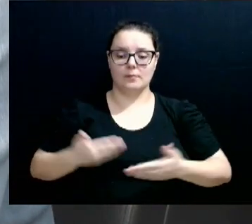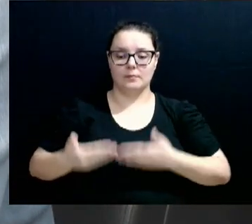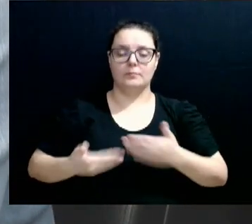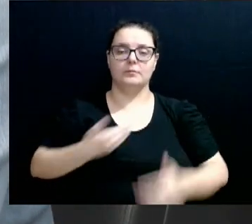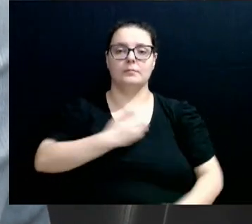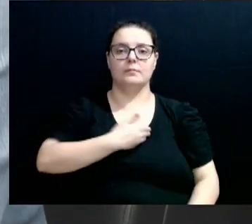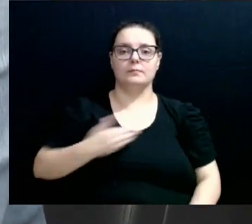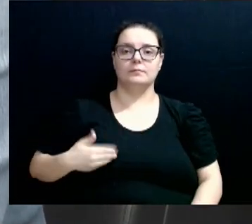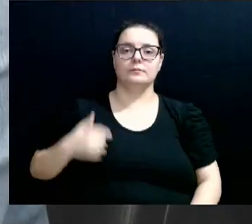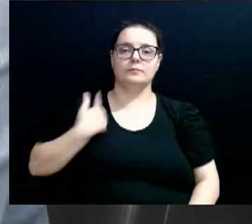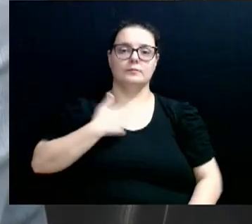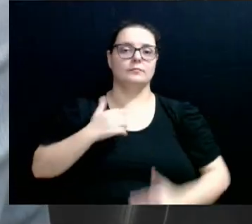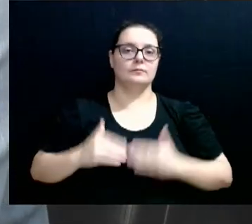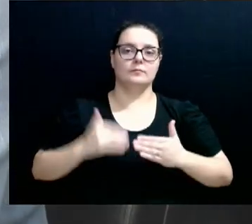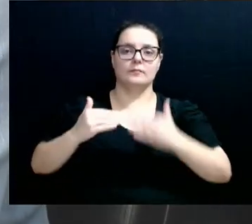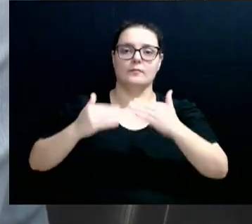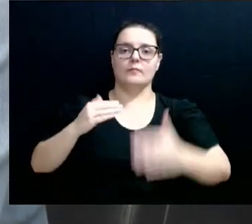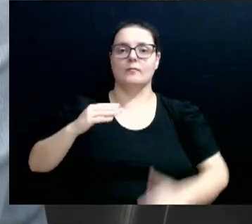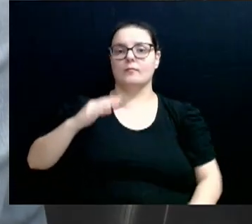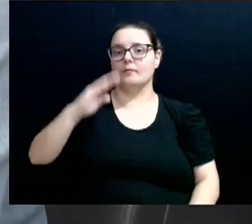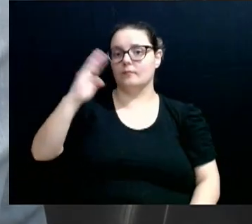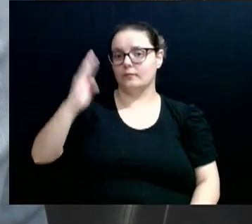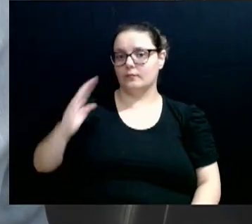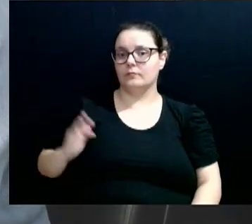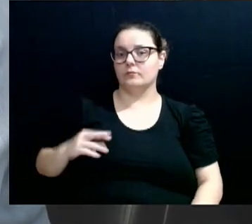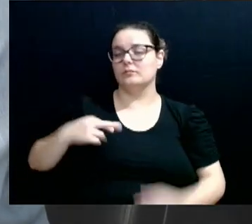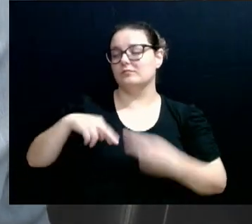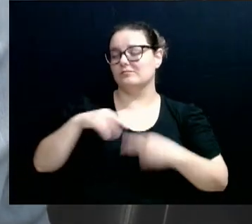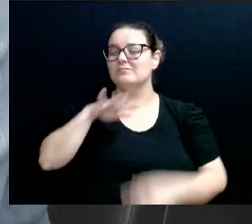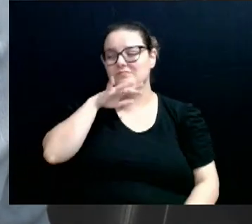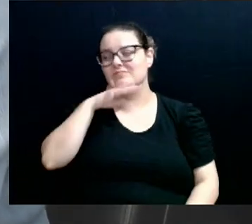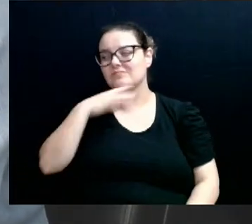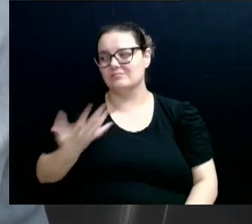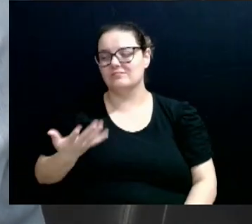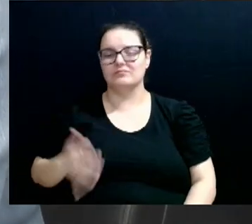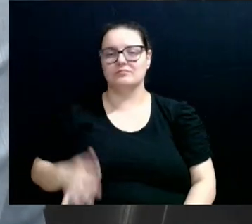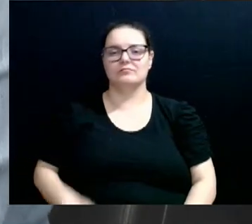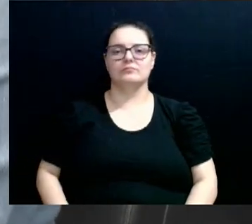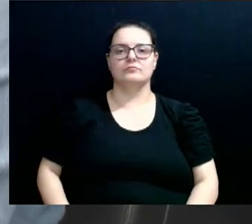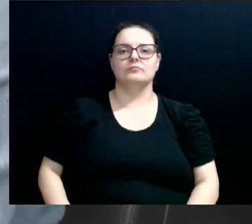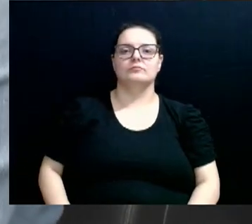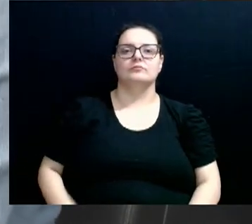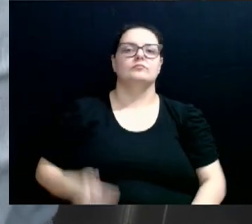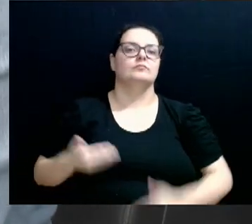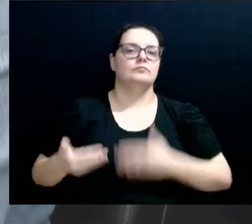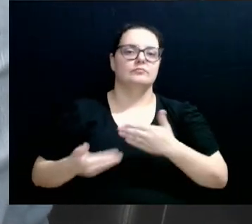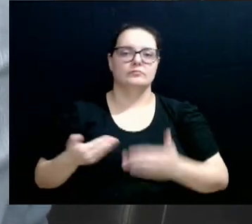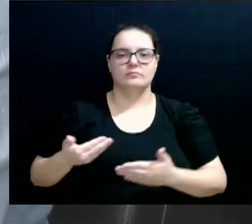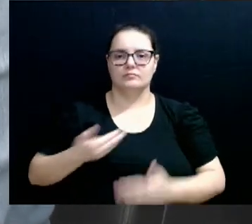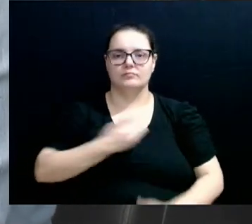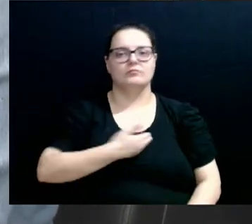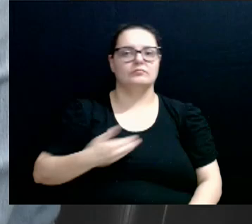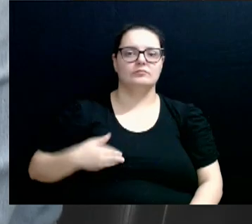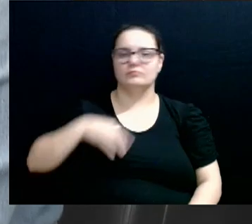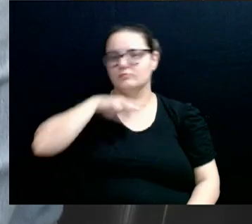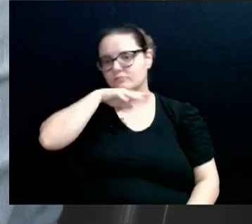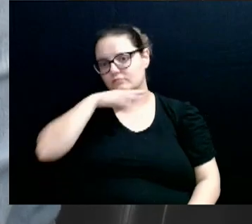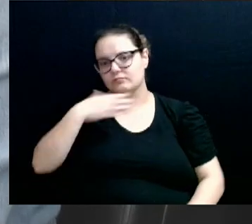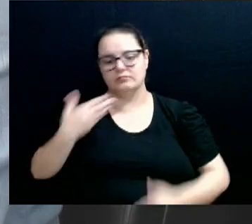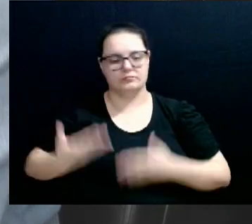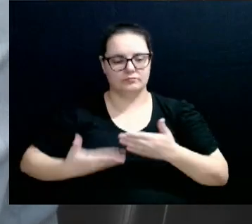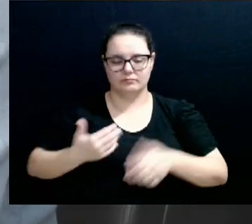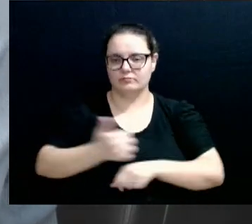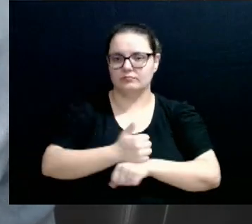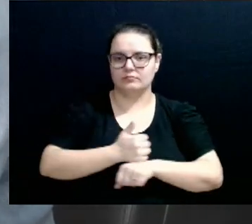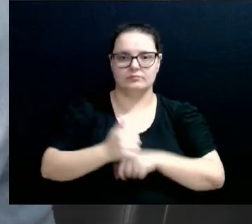Brasil uma relação muito ruim com isso, de que o serviço público é ruim, o servidor público, enfim, trabalha pouco. Isso é